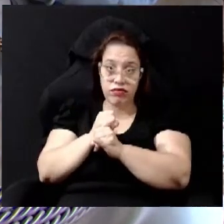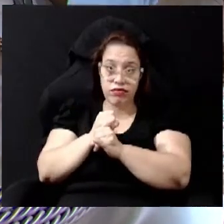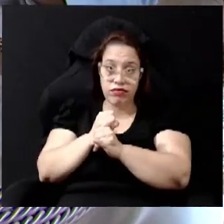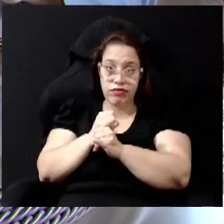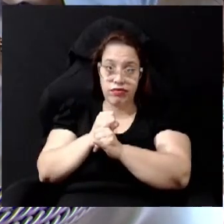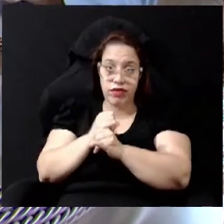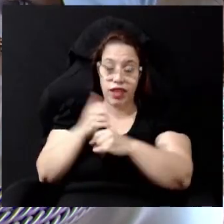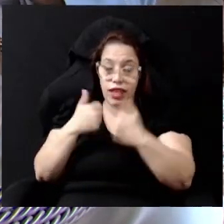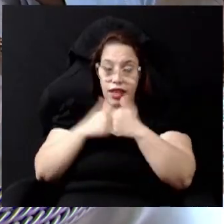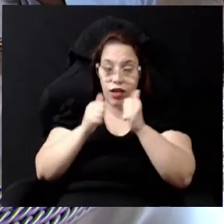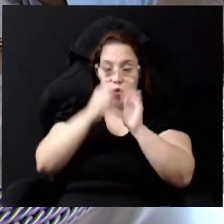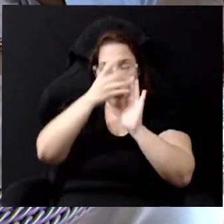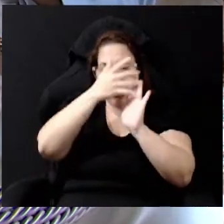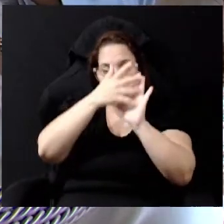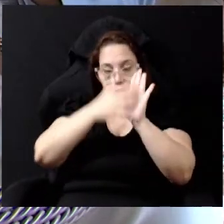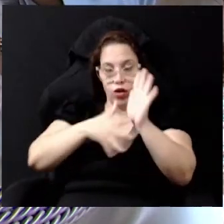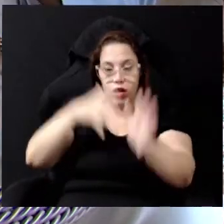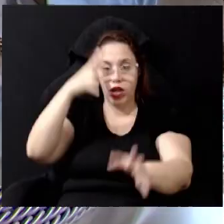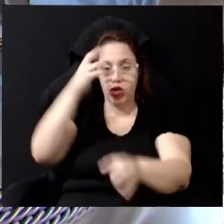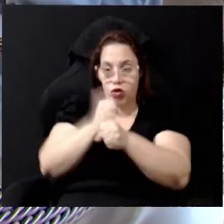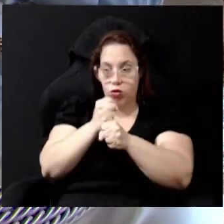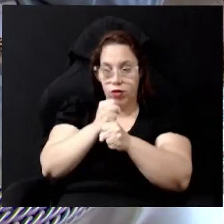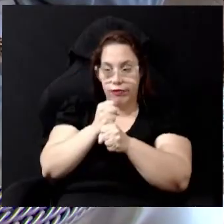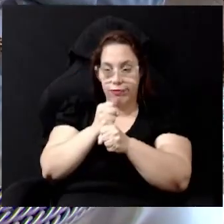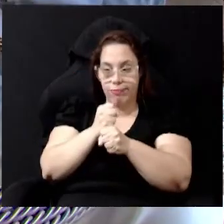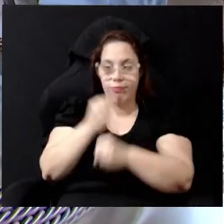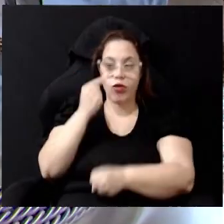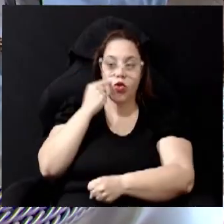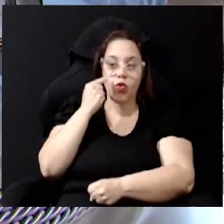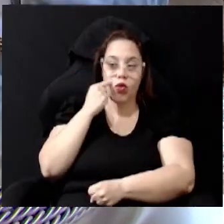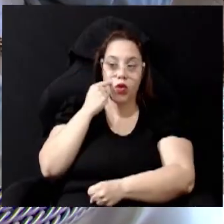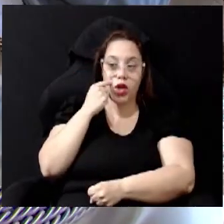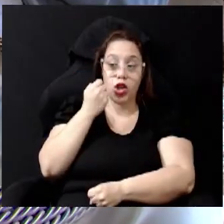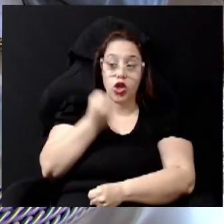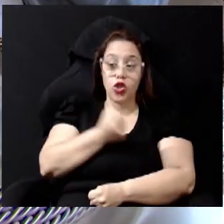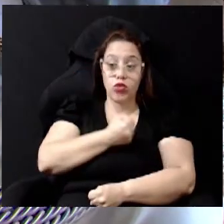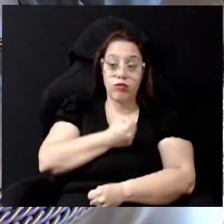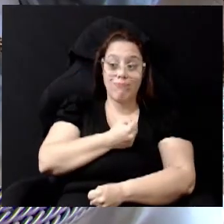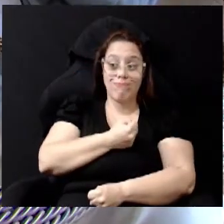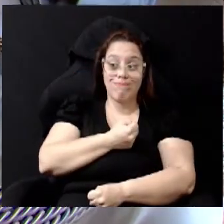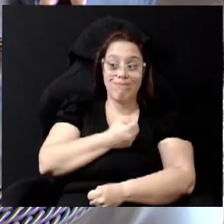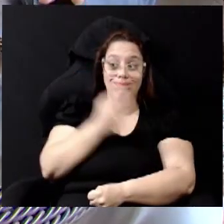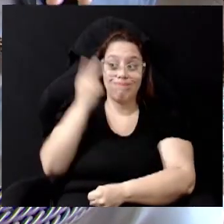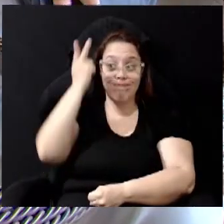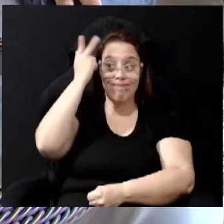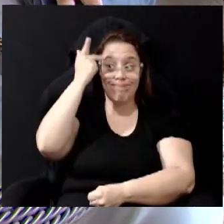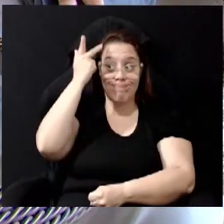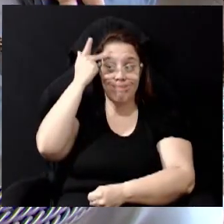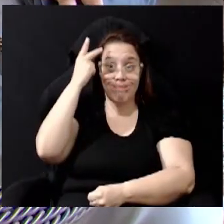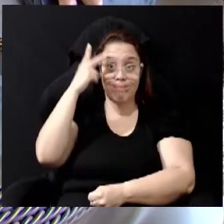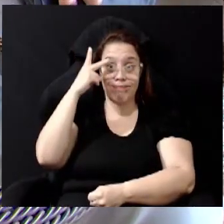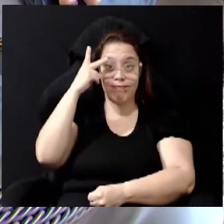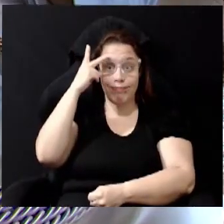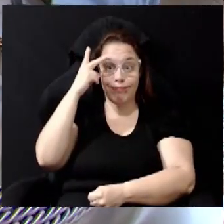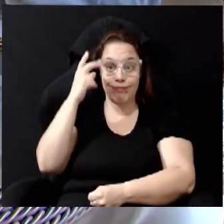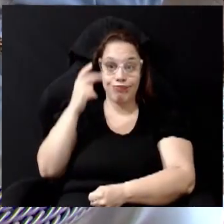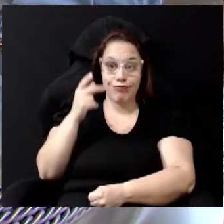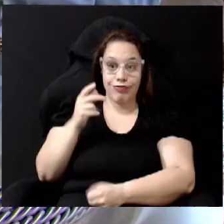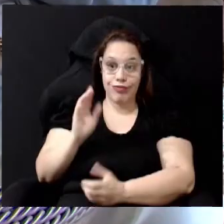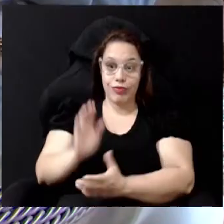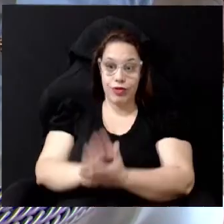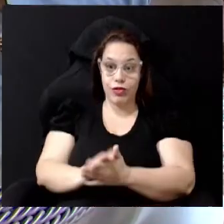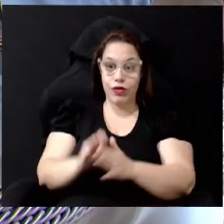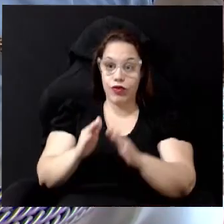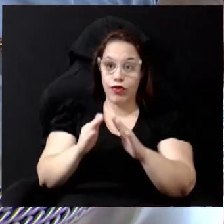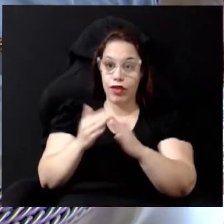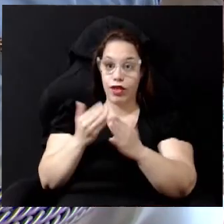e soma e veja o valor total que dá. Normalmente, quando eu estou fazendo isso em sala de aula, a